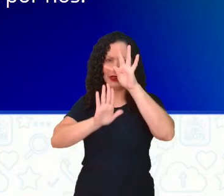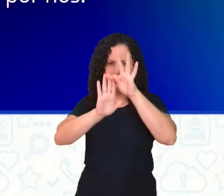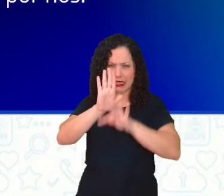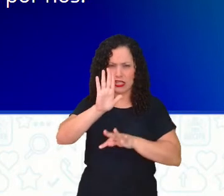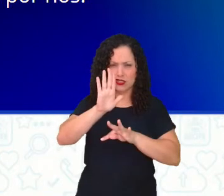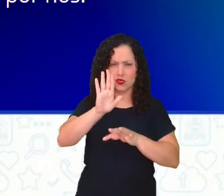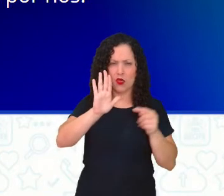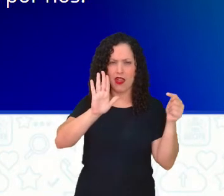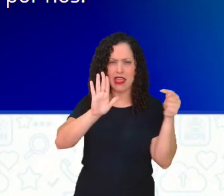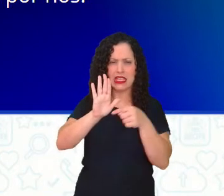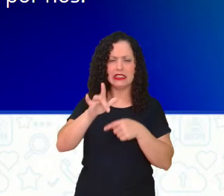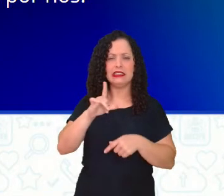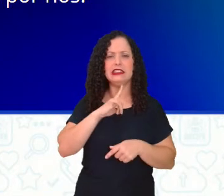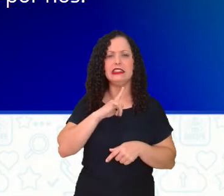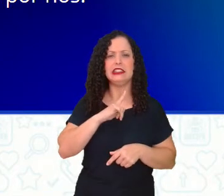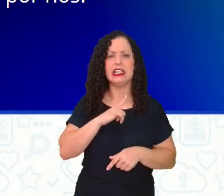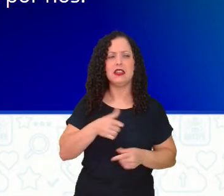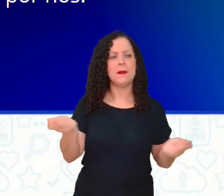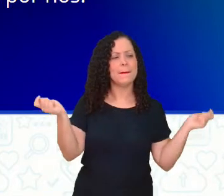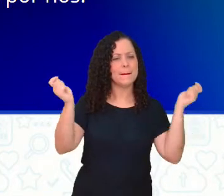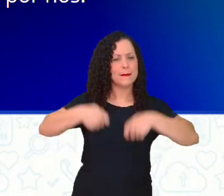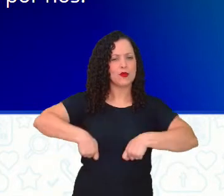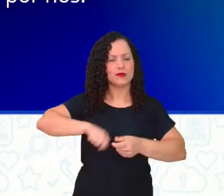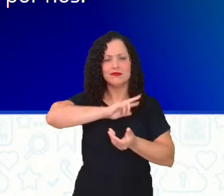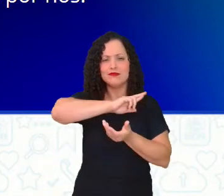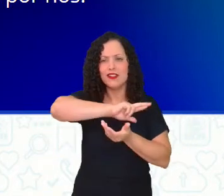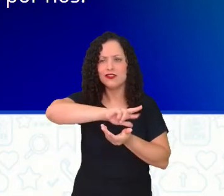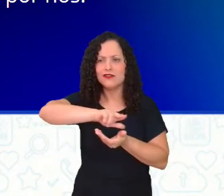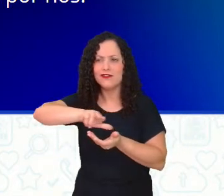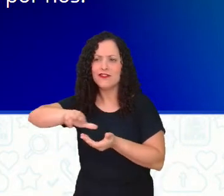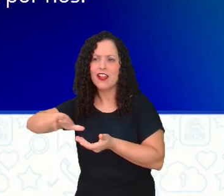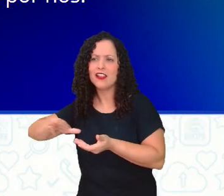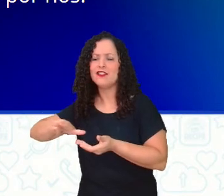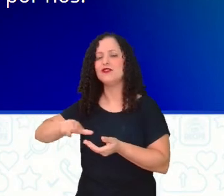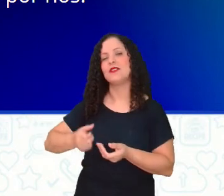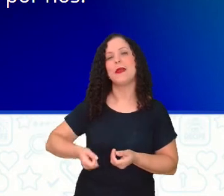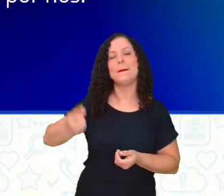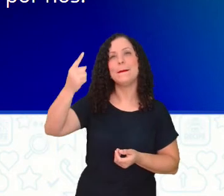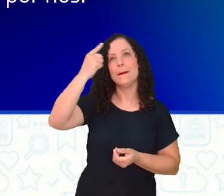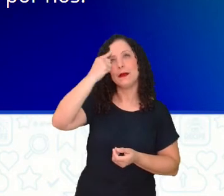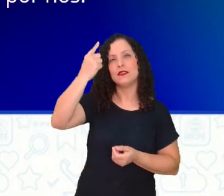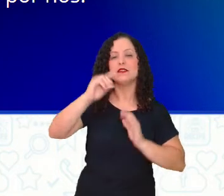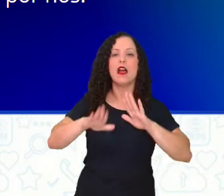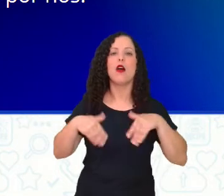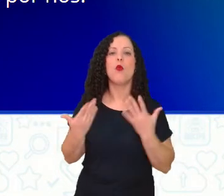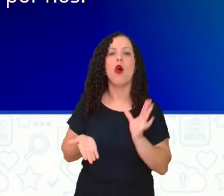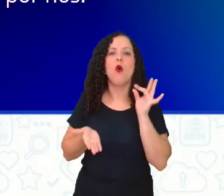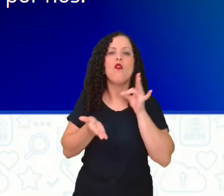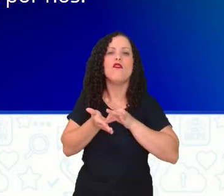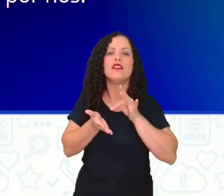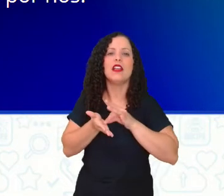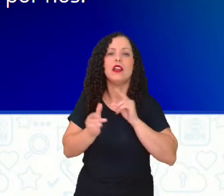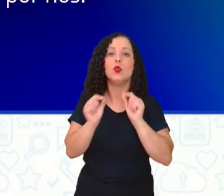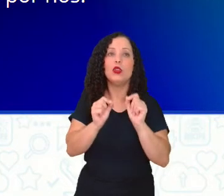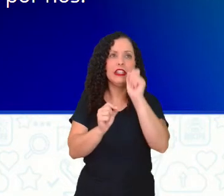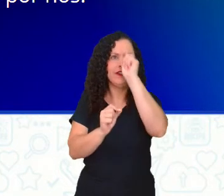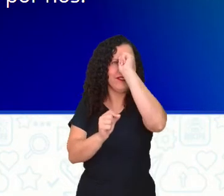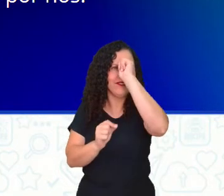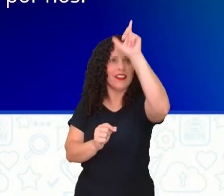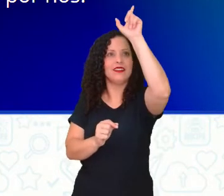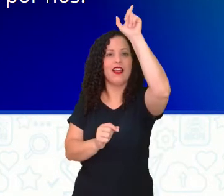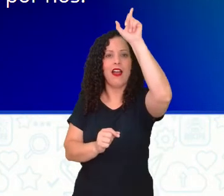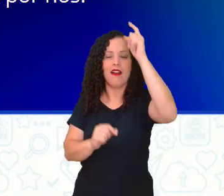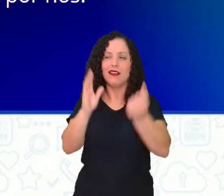O texto, minha gente, lida com muitas possibilidades e faz a gente pensar sobre qual seria a realidade que inventaríamos se pudesse